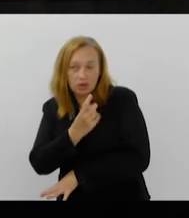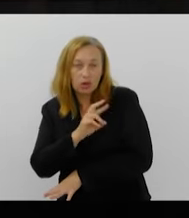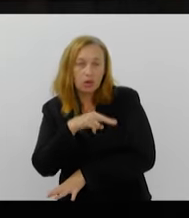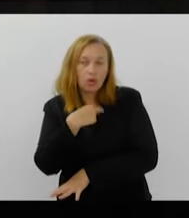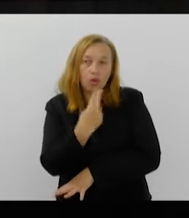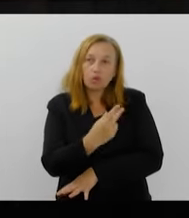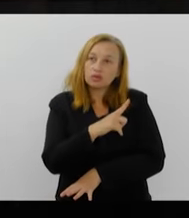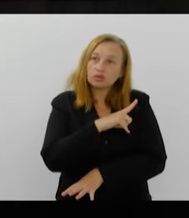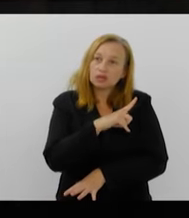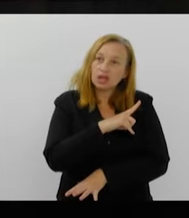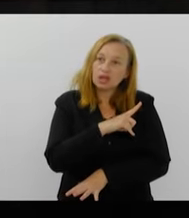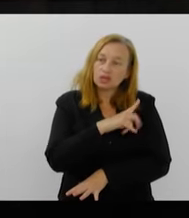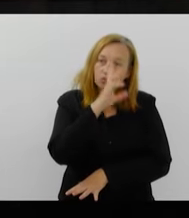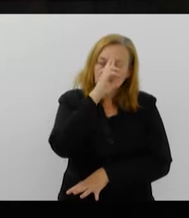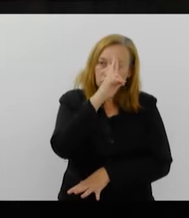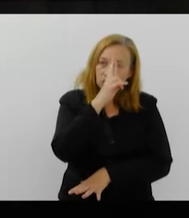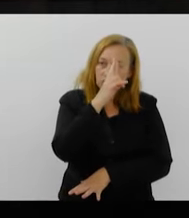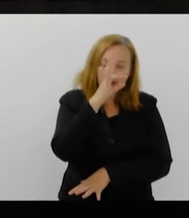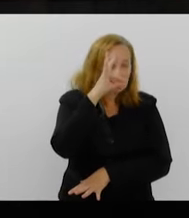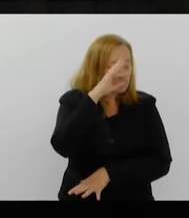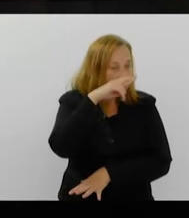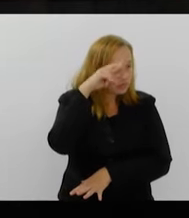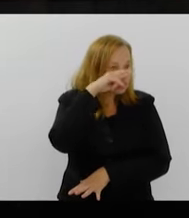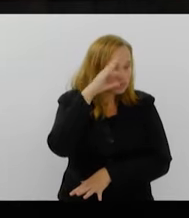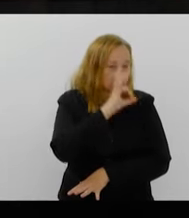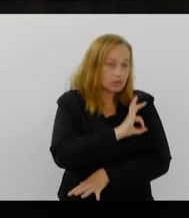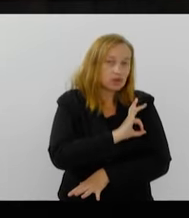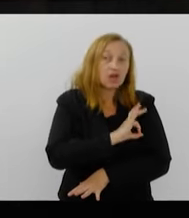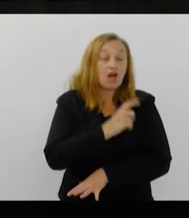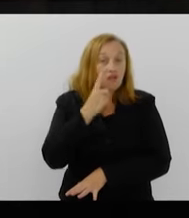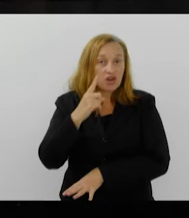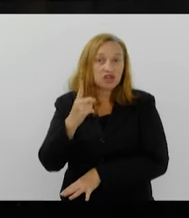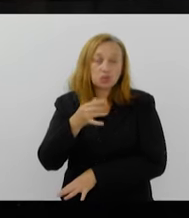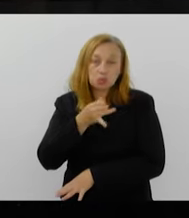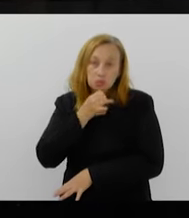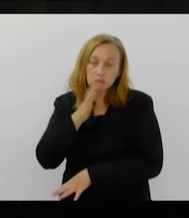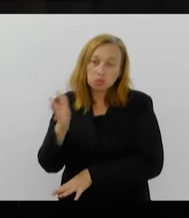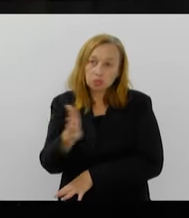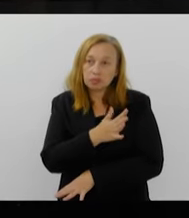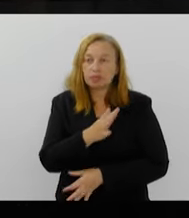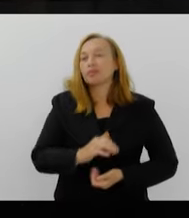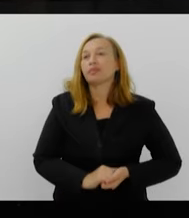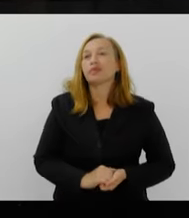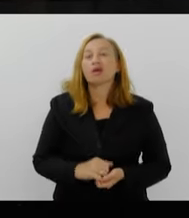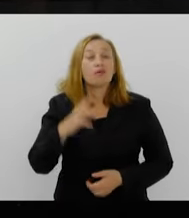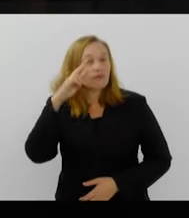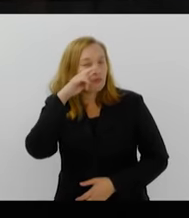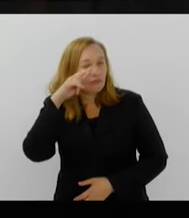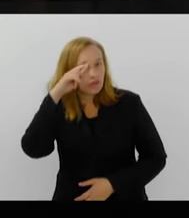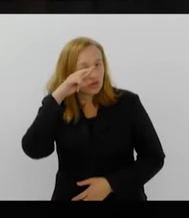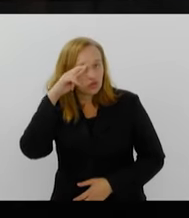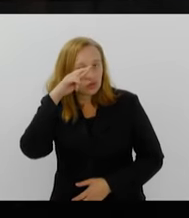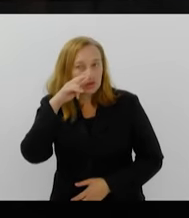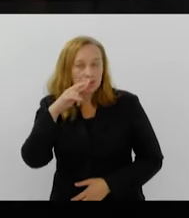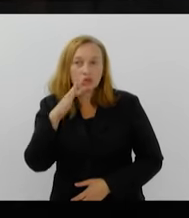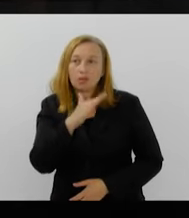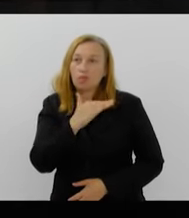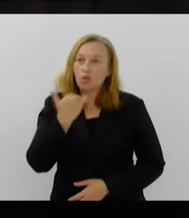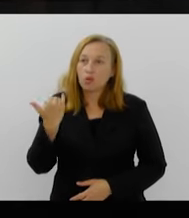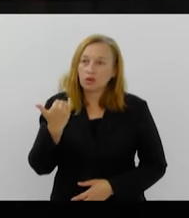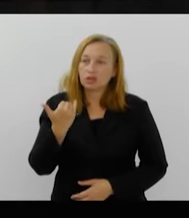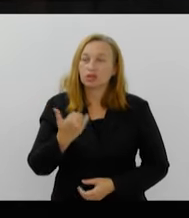perito. Vejam que no triste caso da investigação do